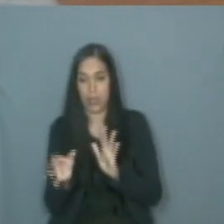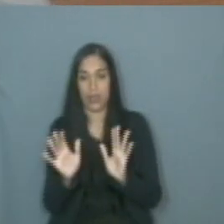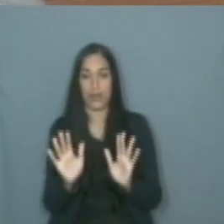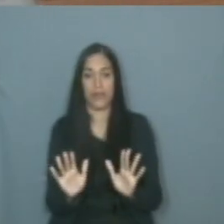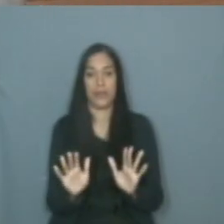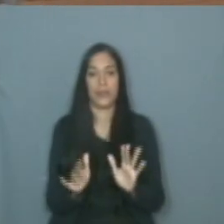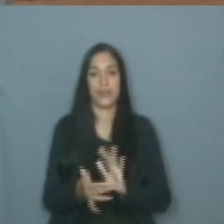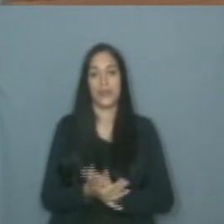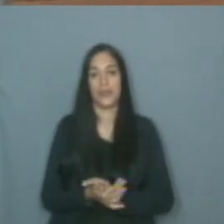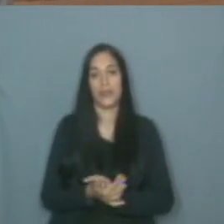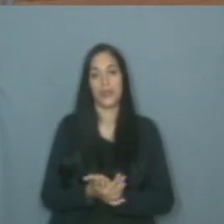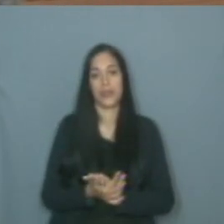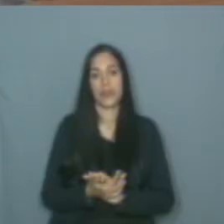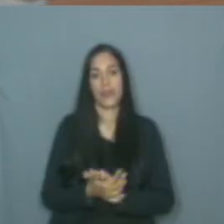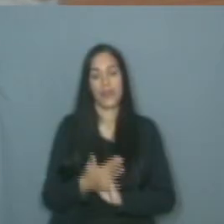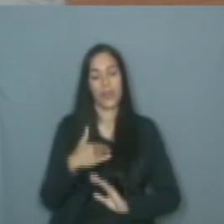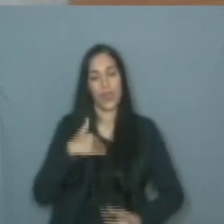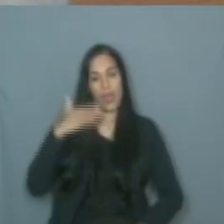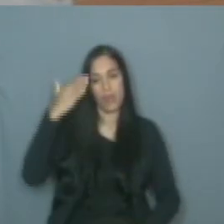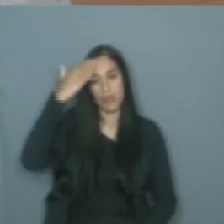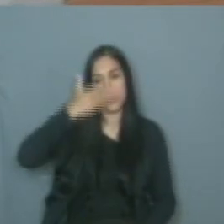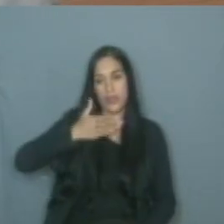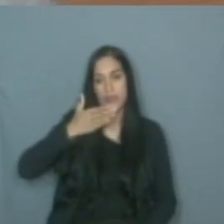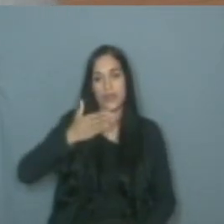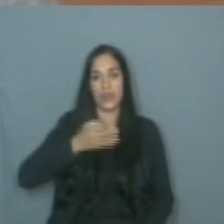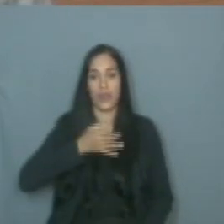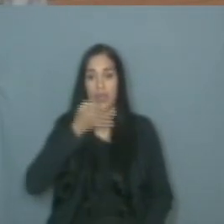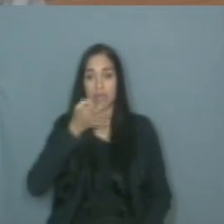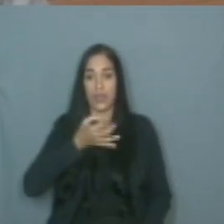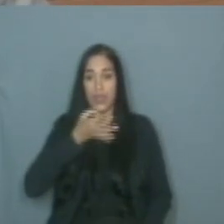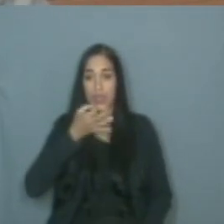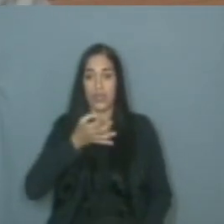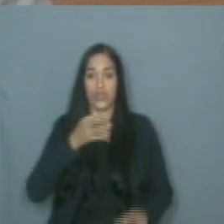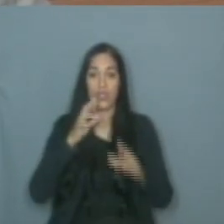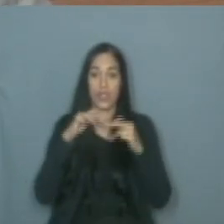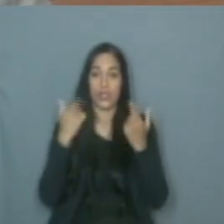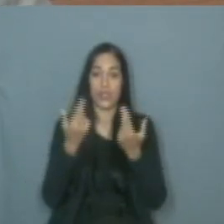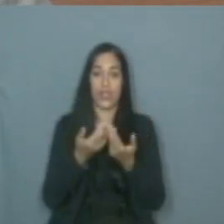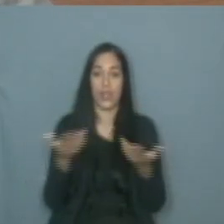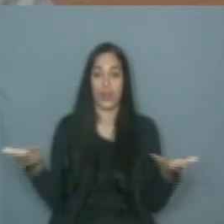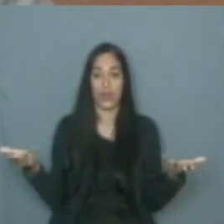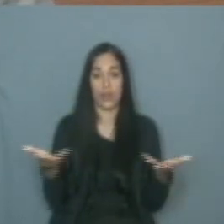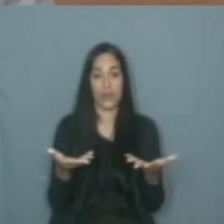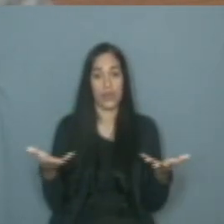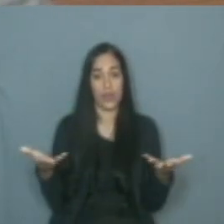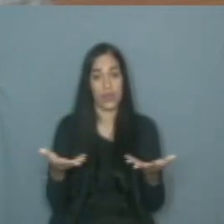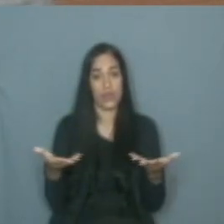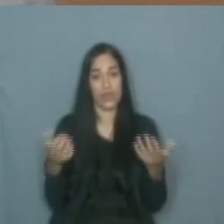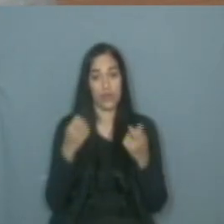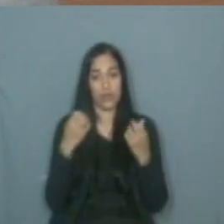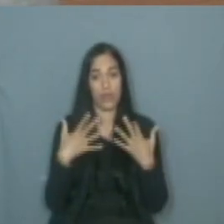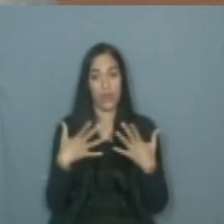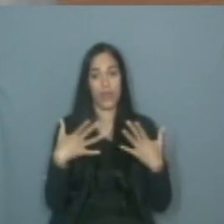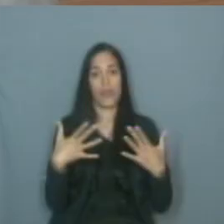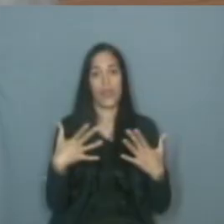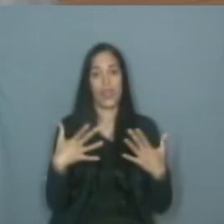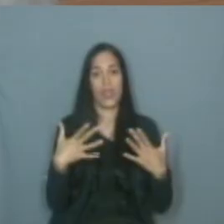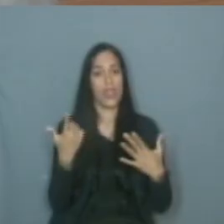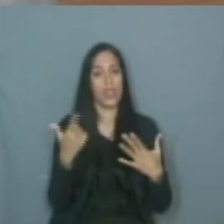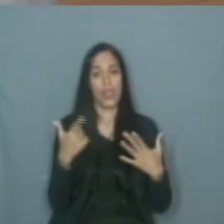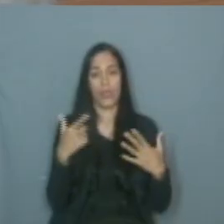mas uma constatação. Eu queria elogiar essa sessão de hoje da plenária. Foi uma sessão sem